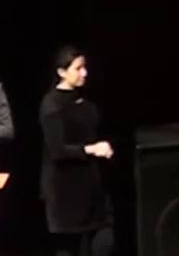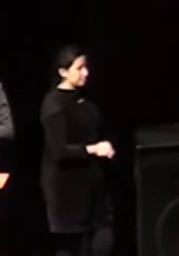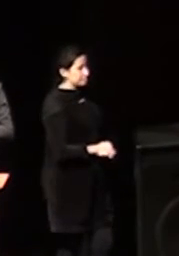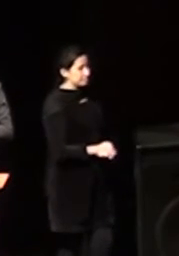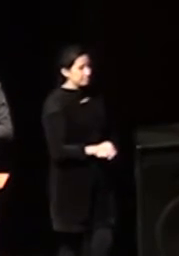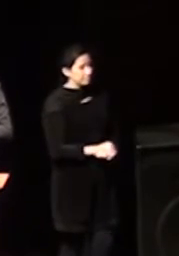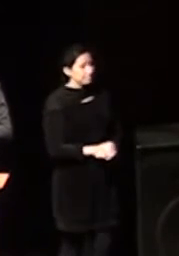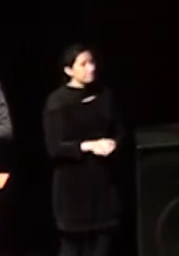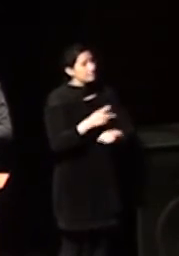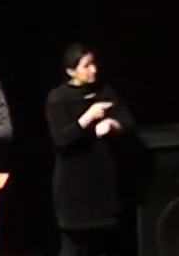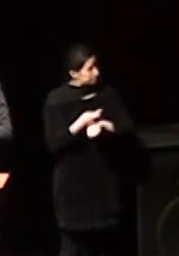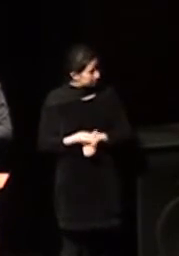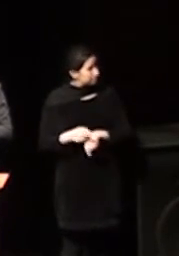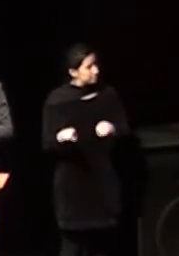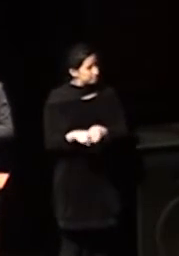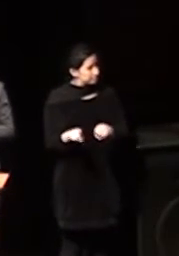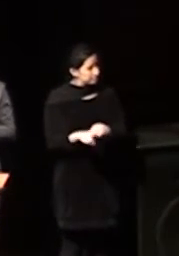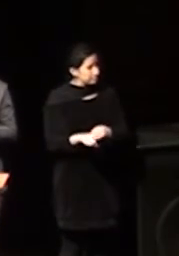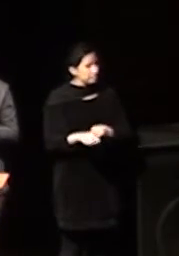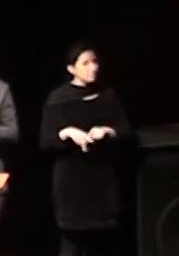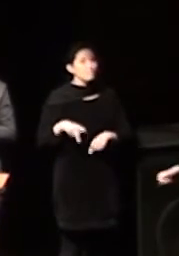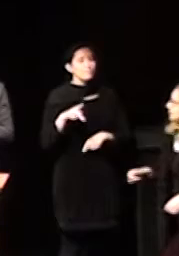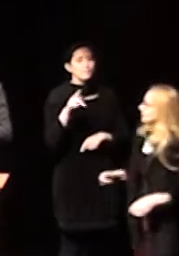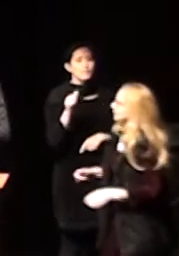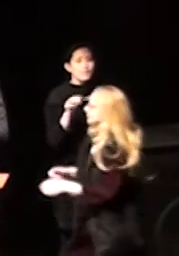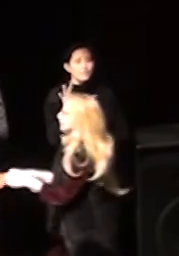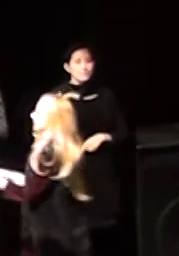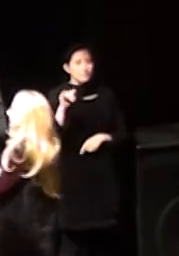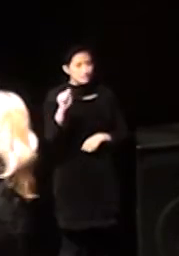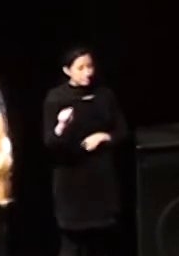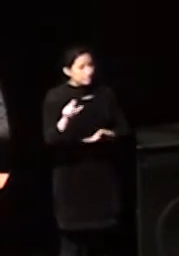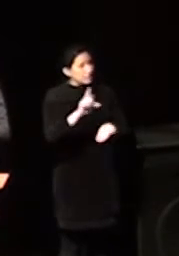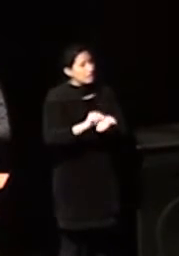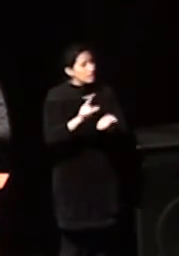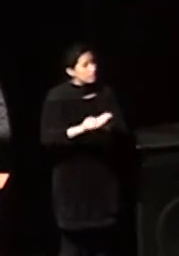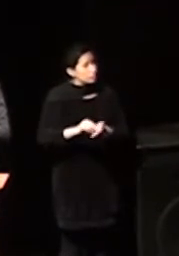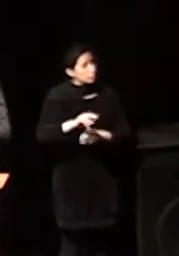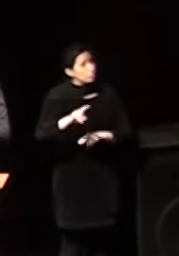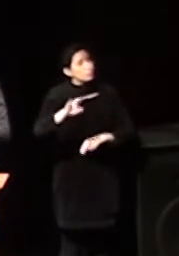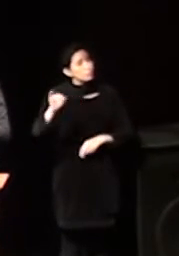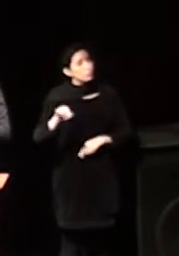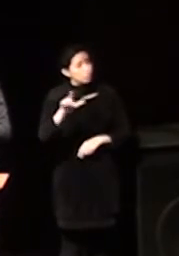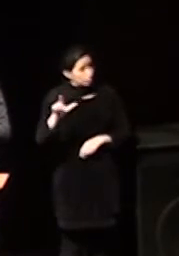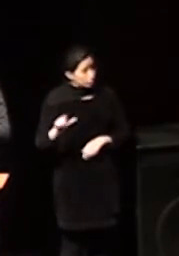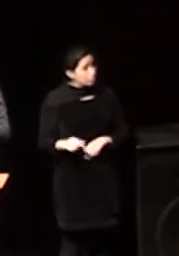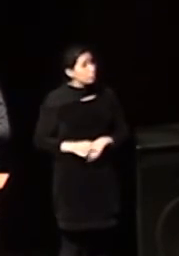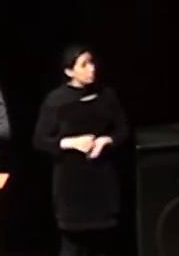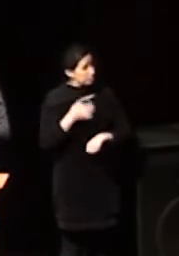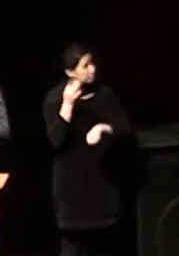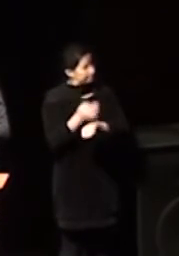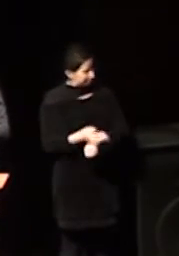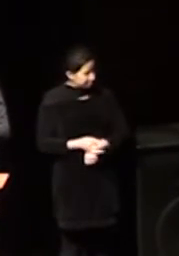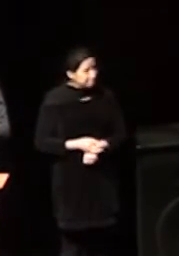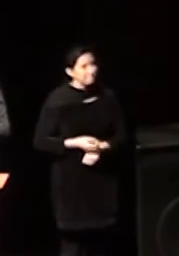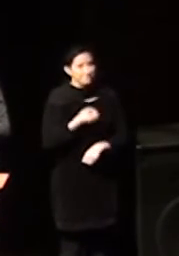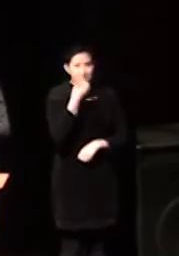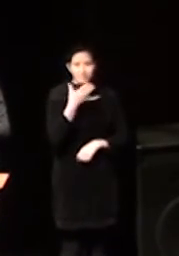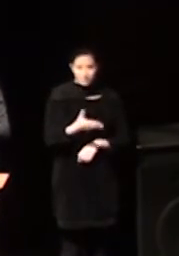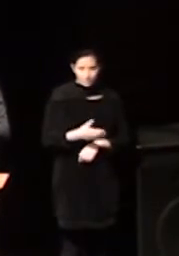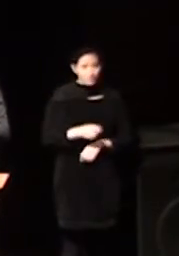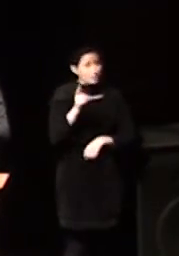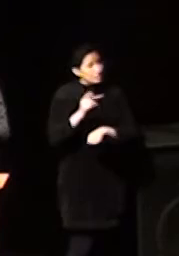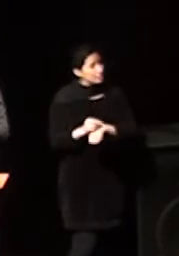Também premiada será a Kátia Peixoto com o artigo Júlio, Férias, Boa Pedida, Dr. House,